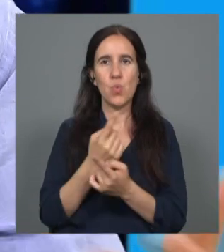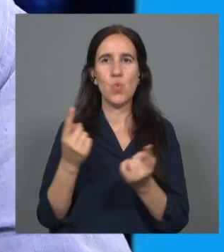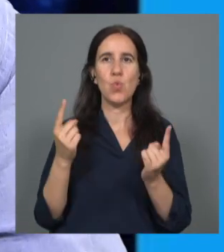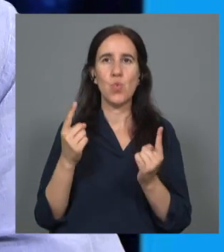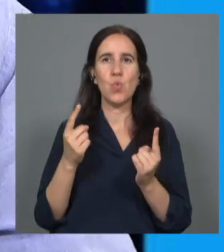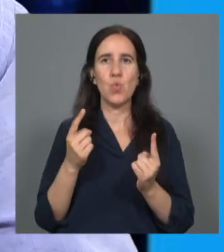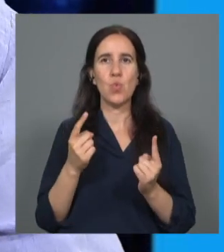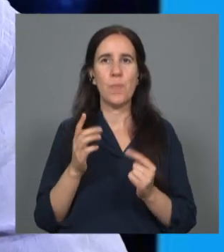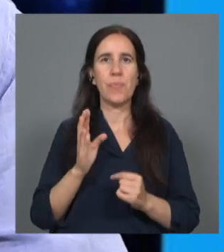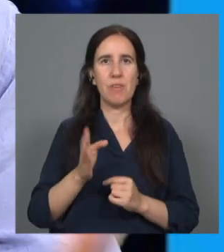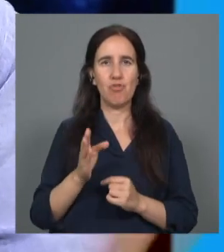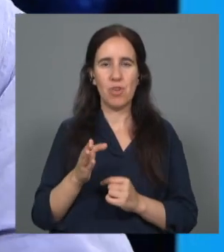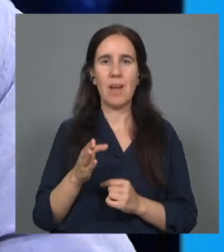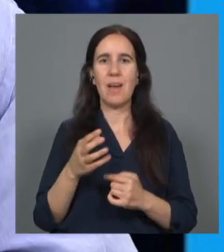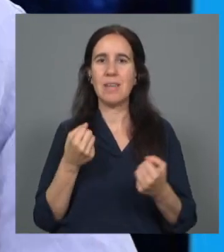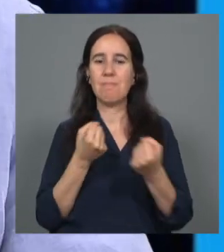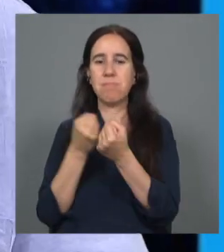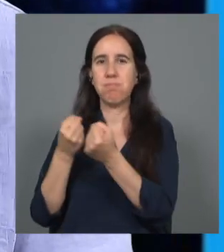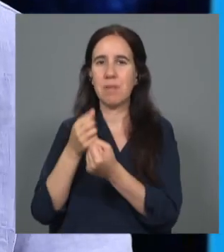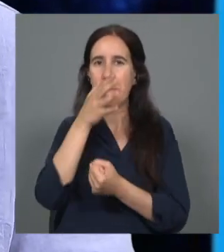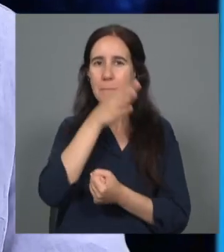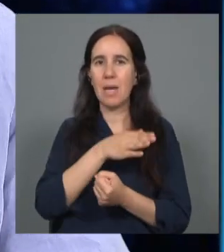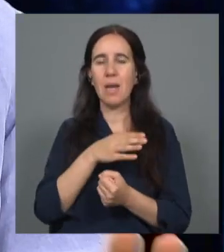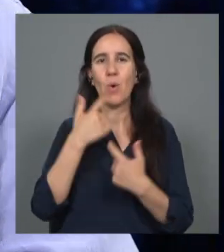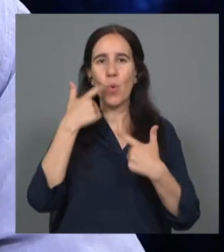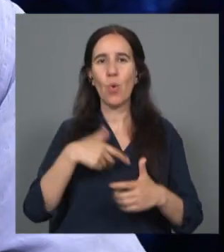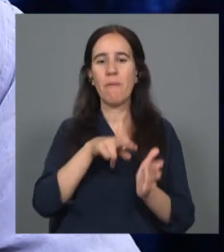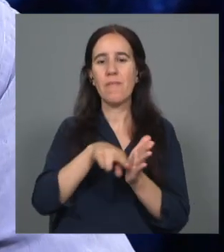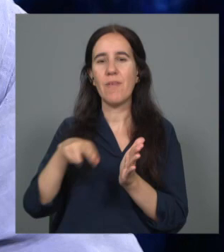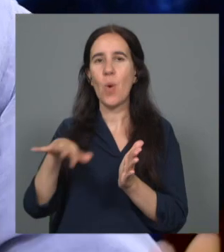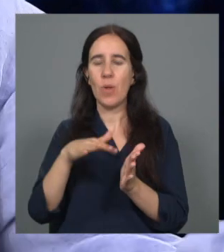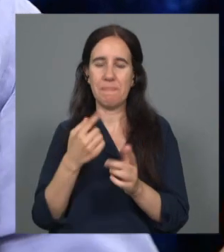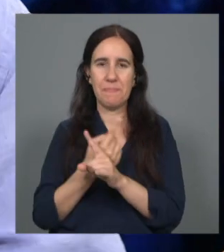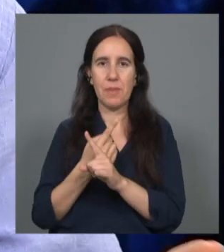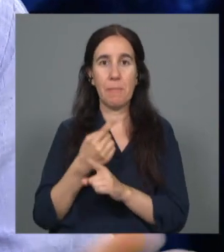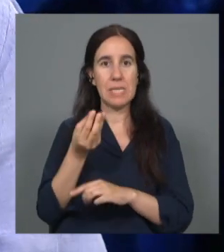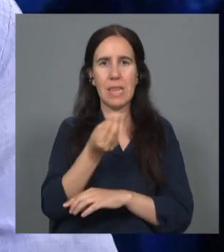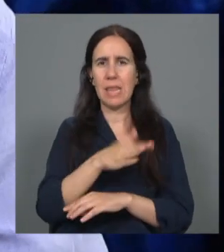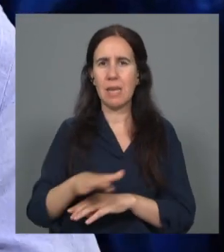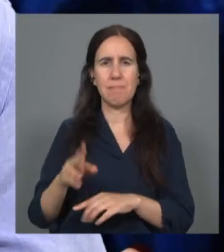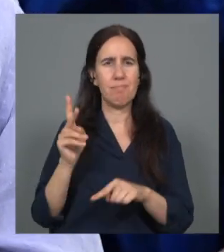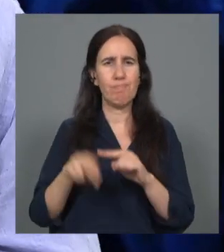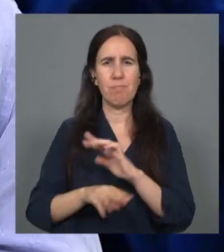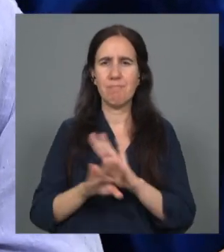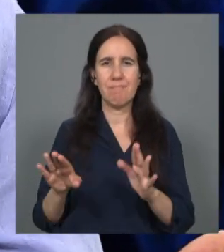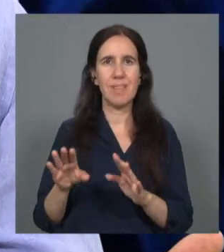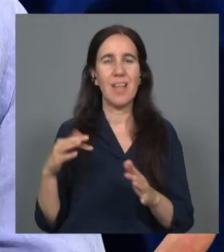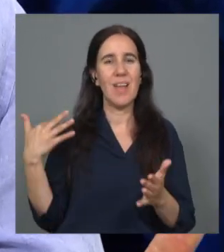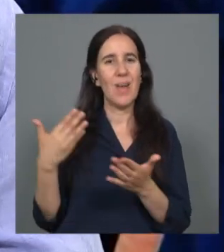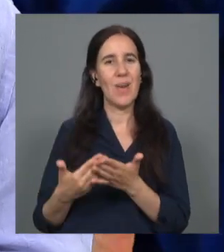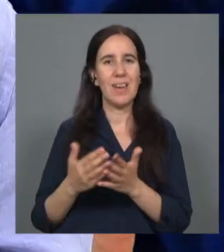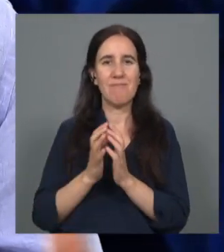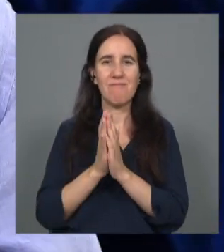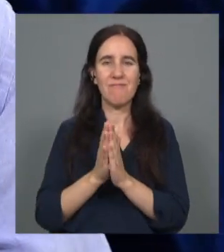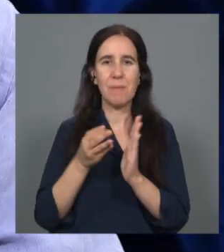havia algumas guerrilhas onde é que deveria ficar o seu corpo, etc. Mas as crianças romperam isso tudo, como hoje os devotos de Santo